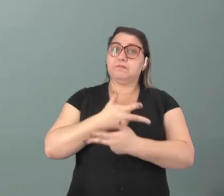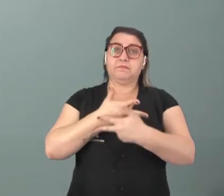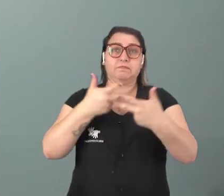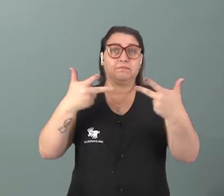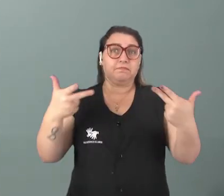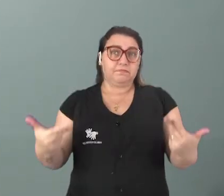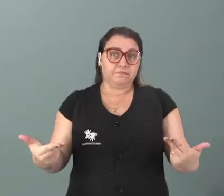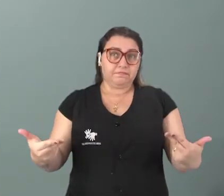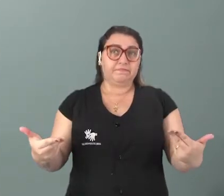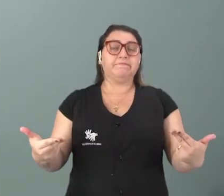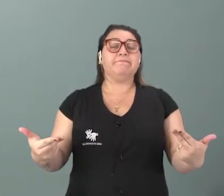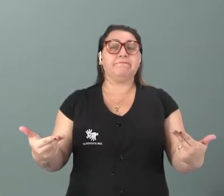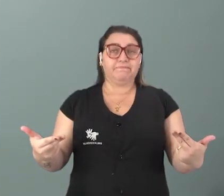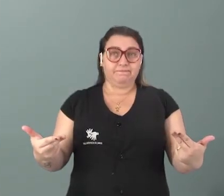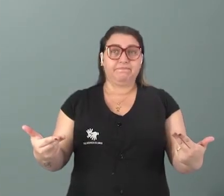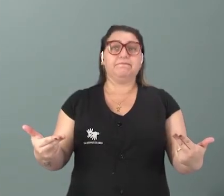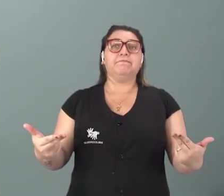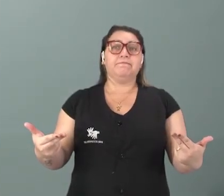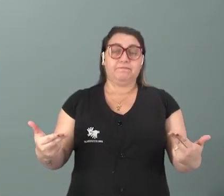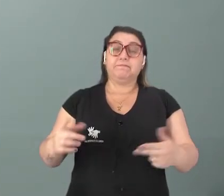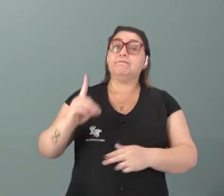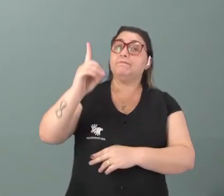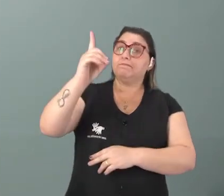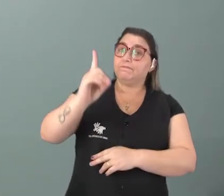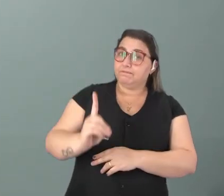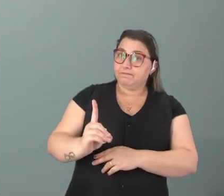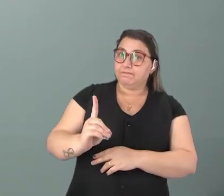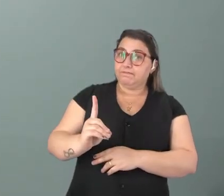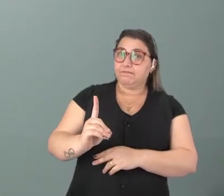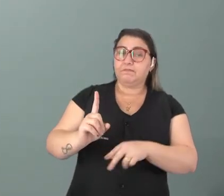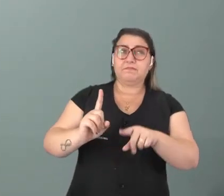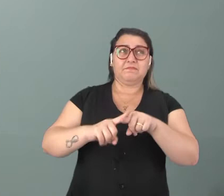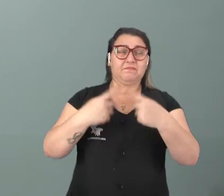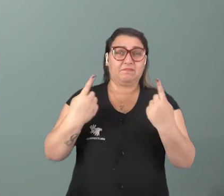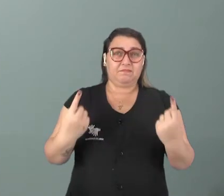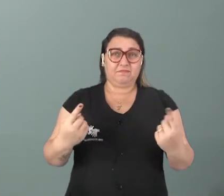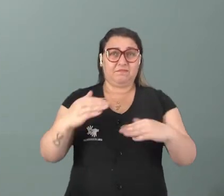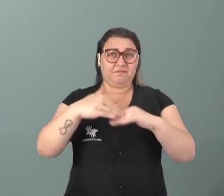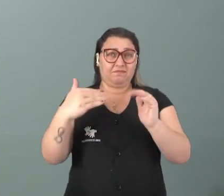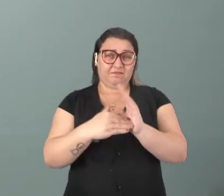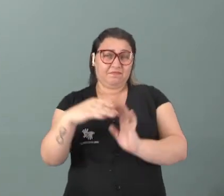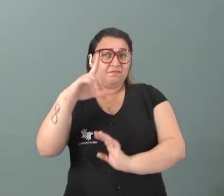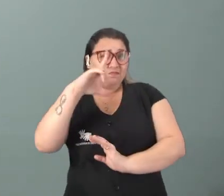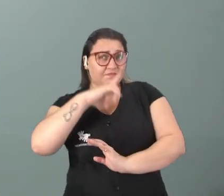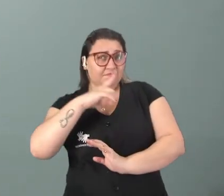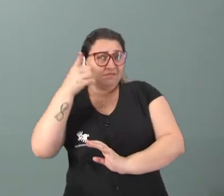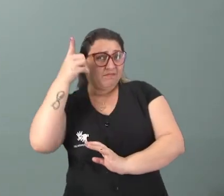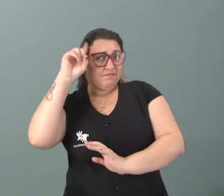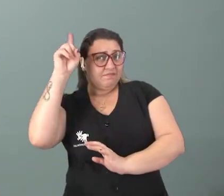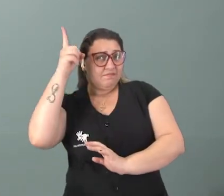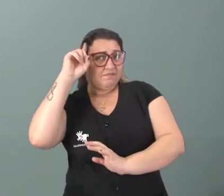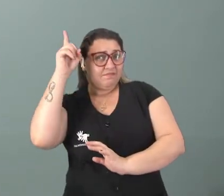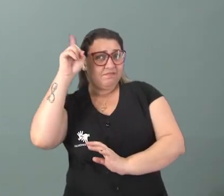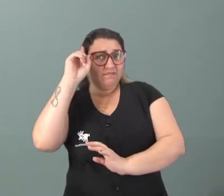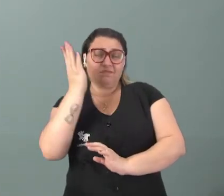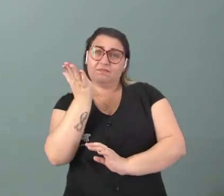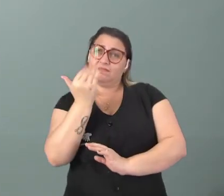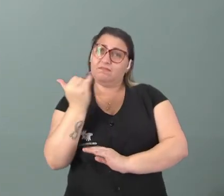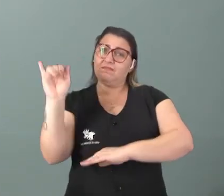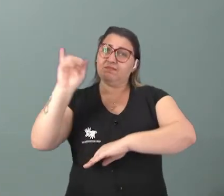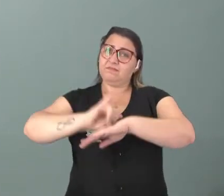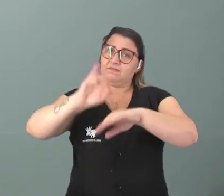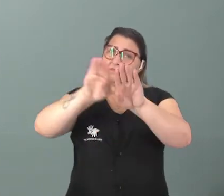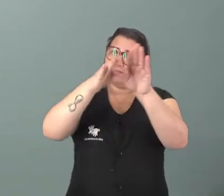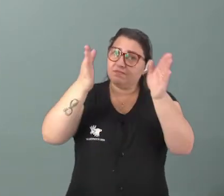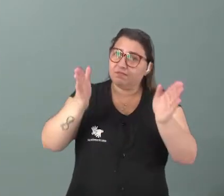Alimentação. Então, é um direito. Mas todos têm alimentação? Todo dia, né? Todas as